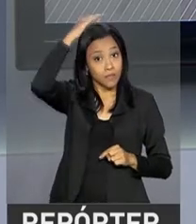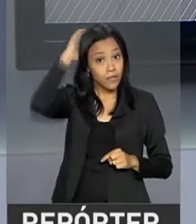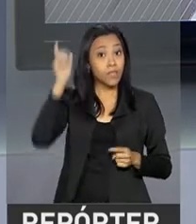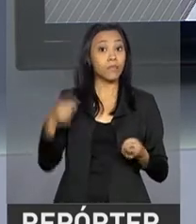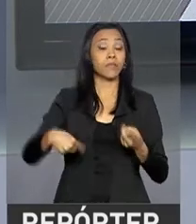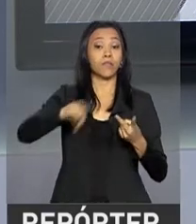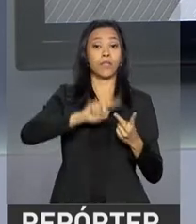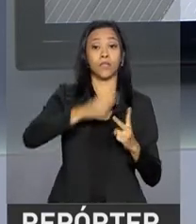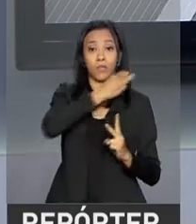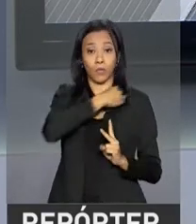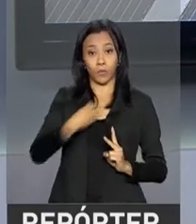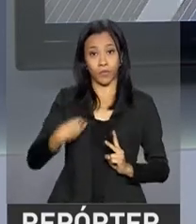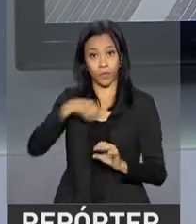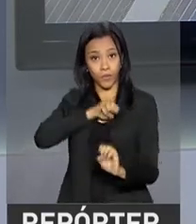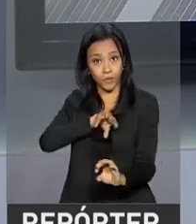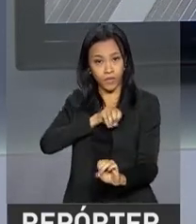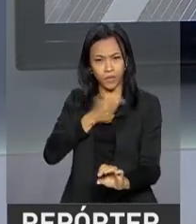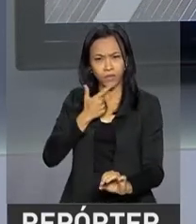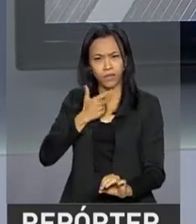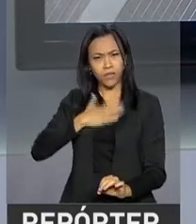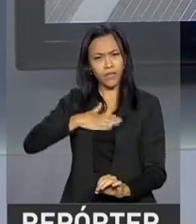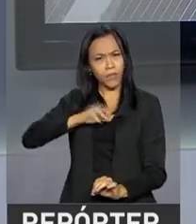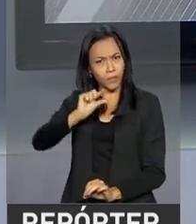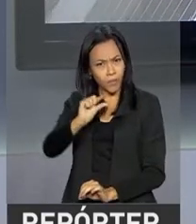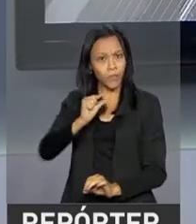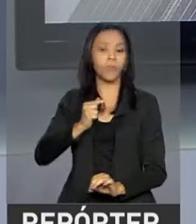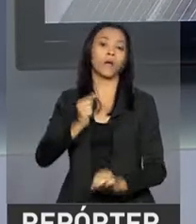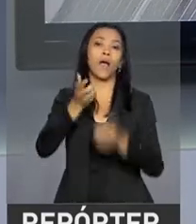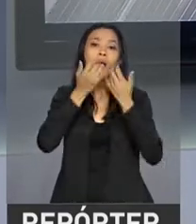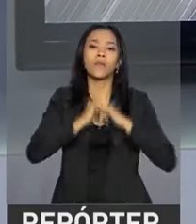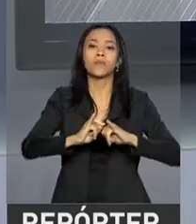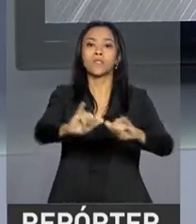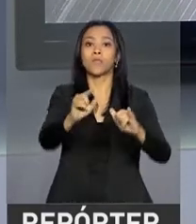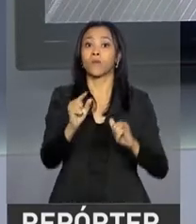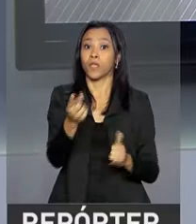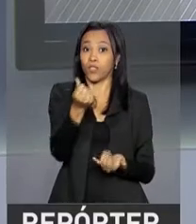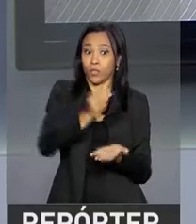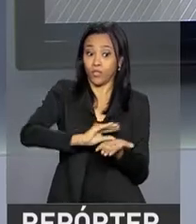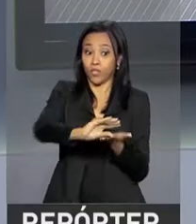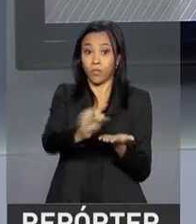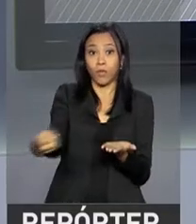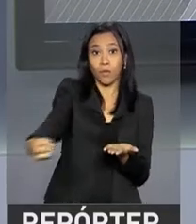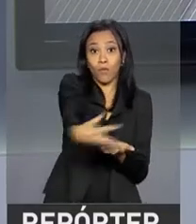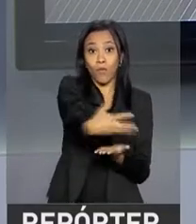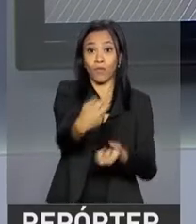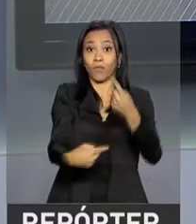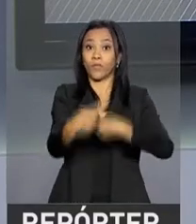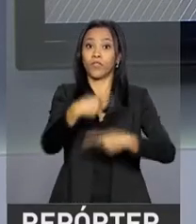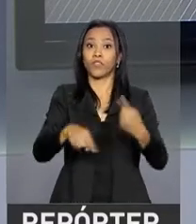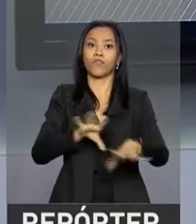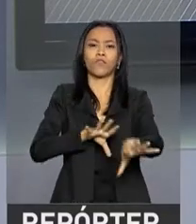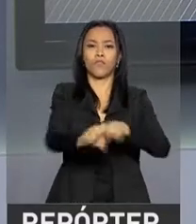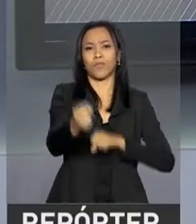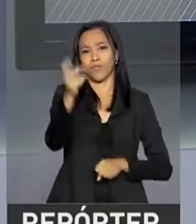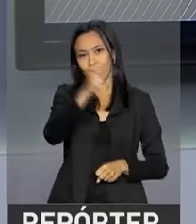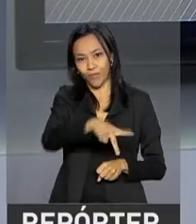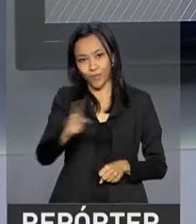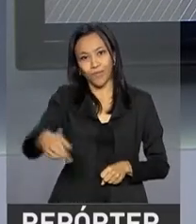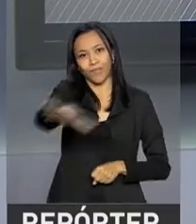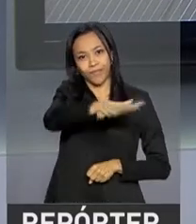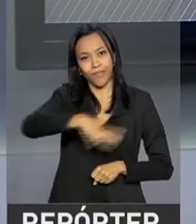mendonça filho anunciam daqui a pouco investimentos para nova política de formação de professores da educação básica